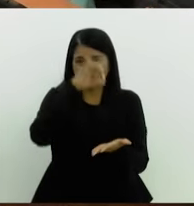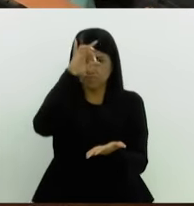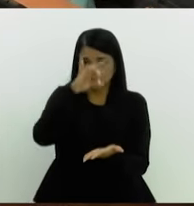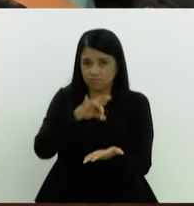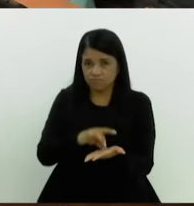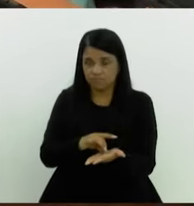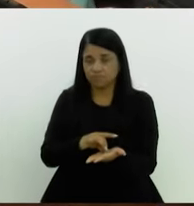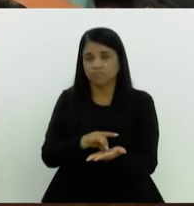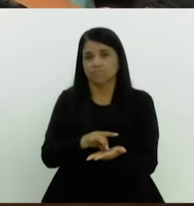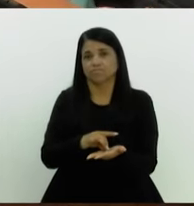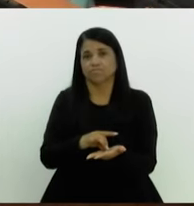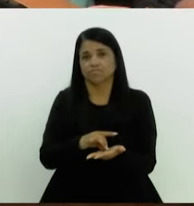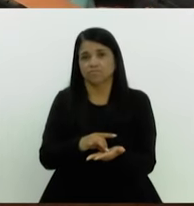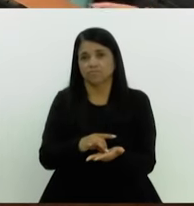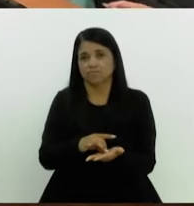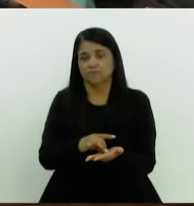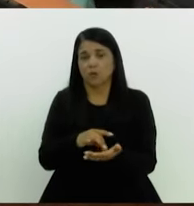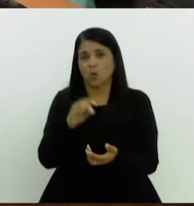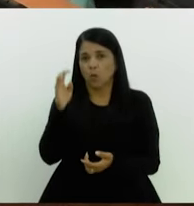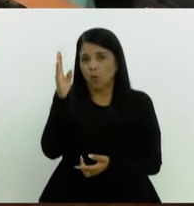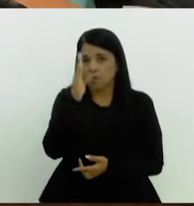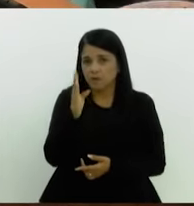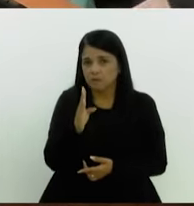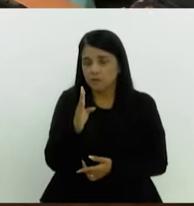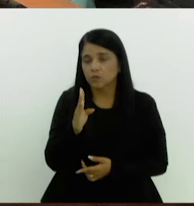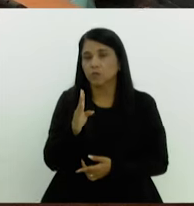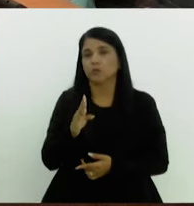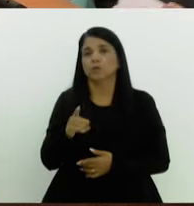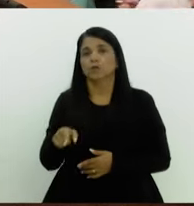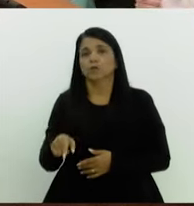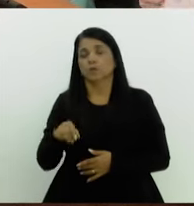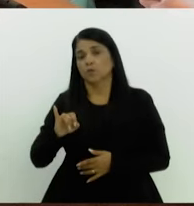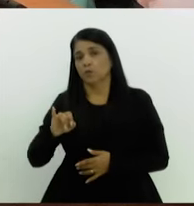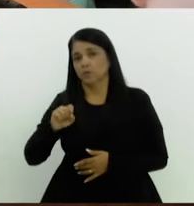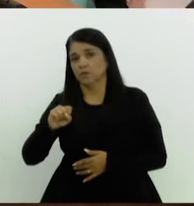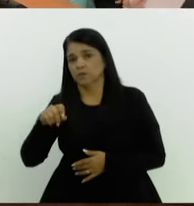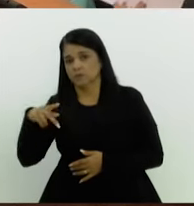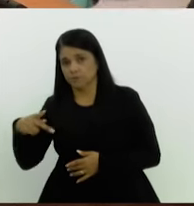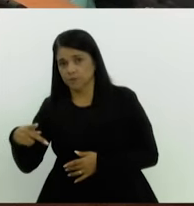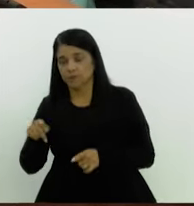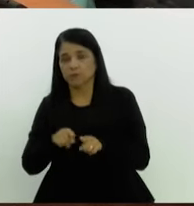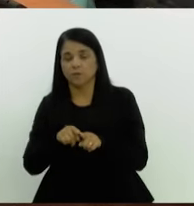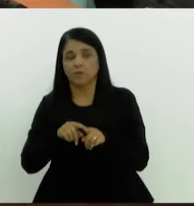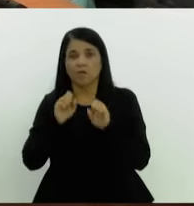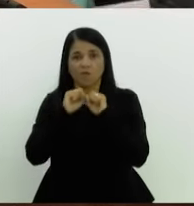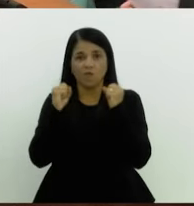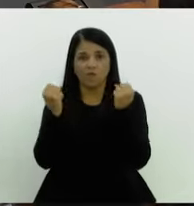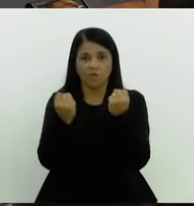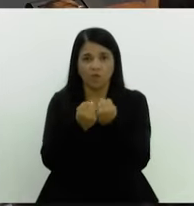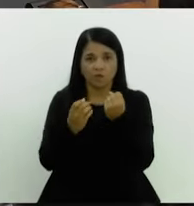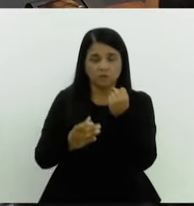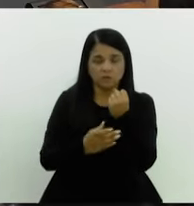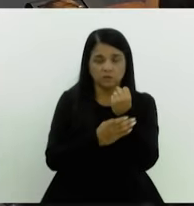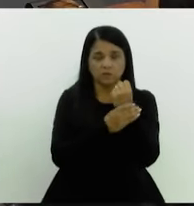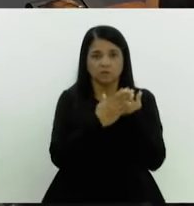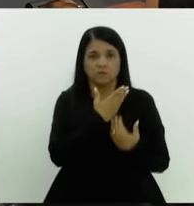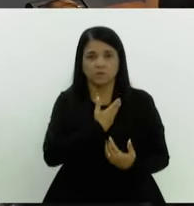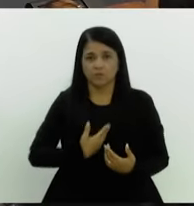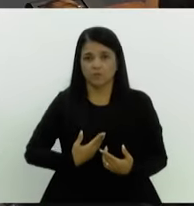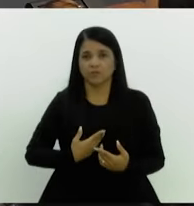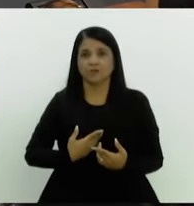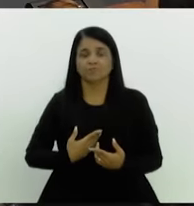pasm no Brasil a gente só tem o wisp e só temos o o Fórum de Segurança Pública que é uma organização não